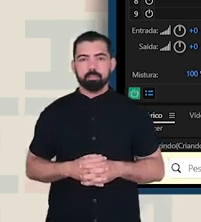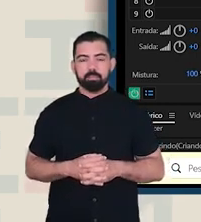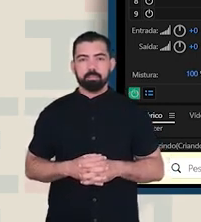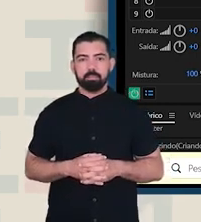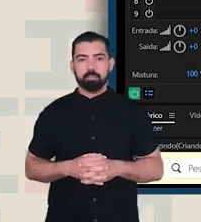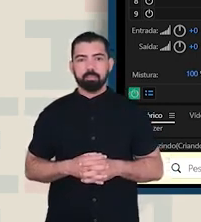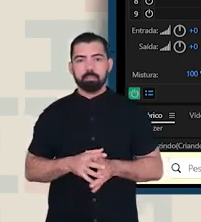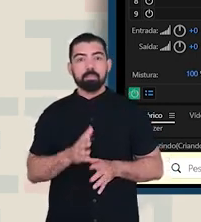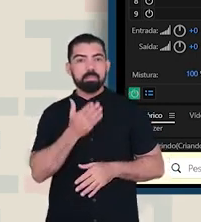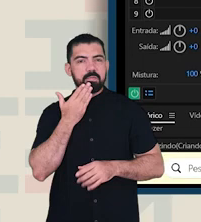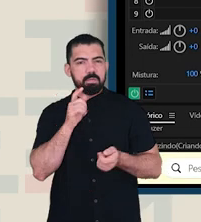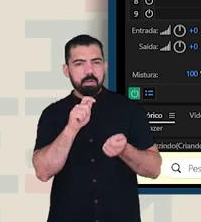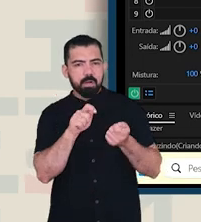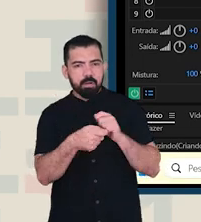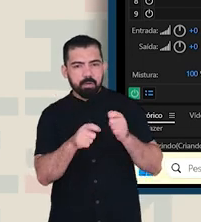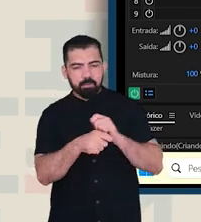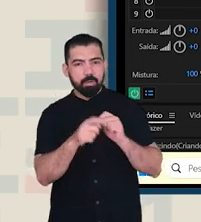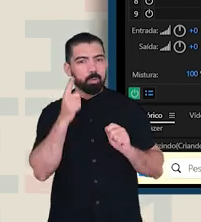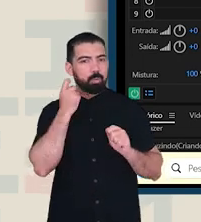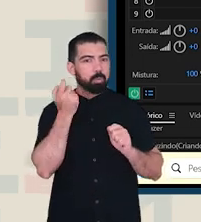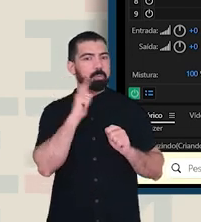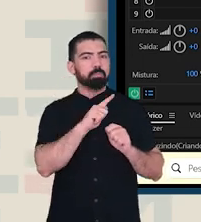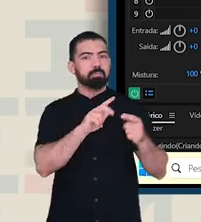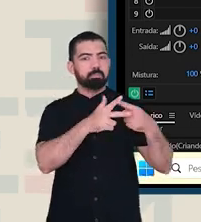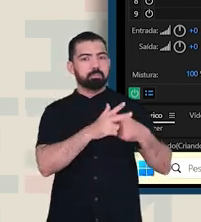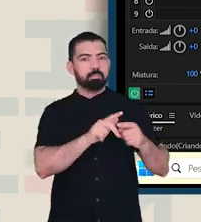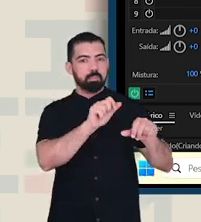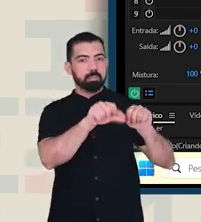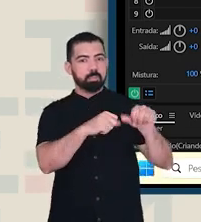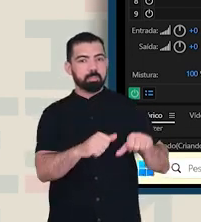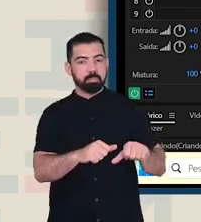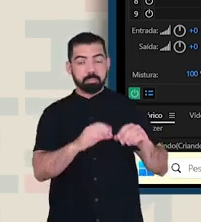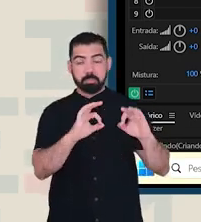que deforma um pouquinho o som.